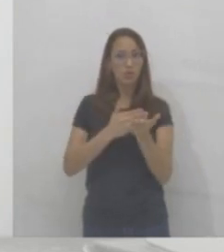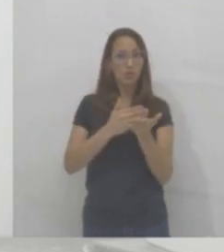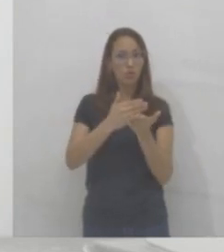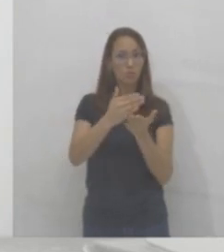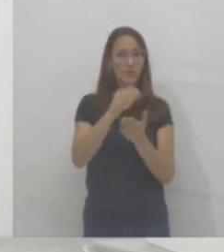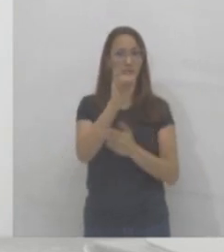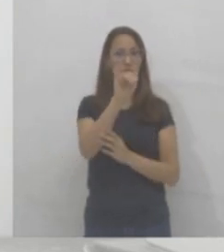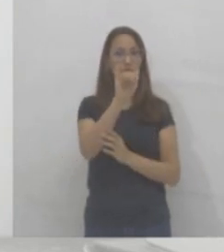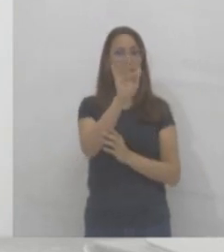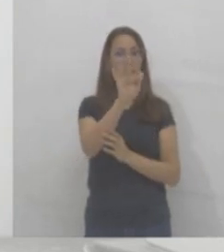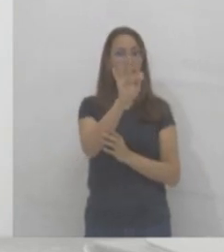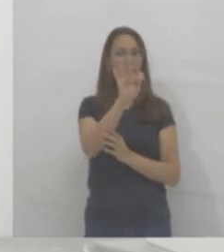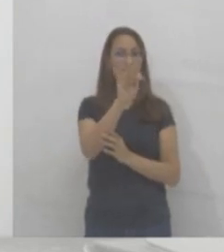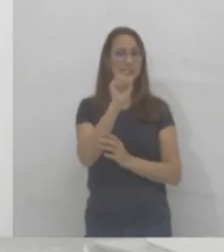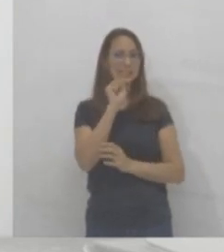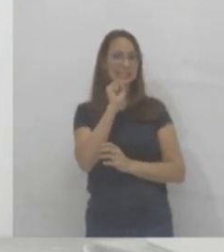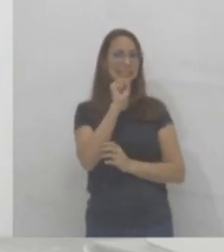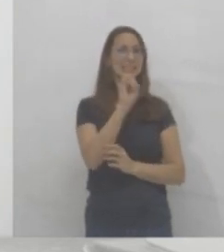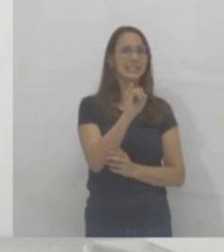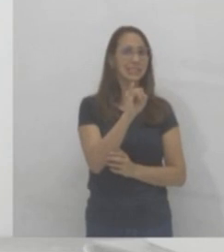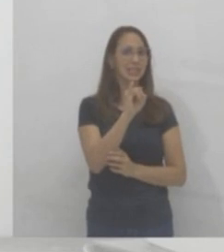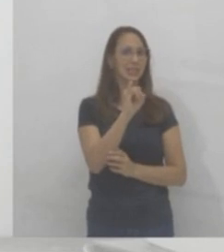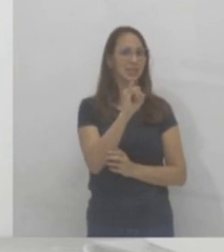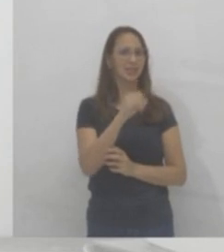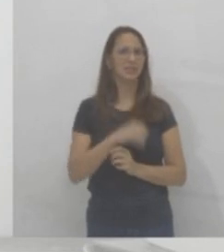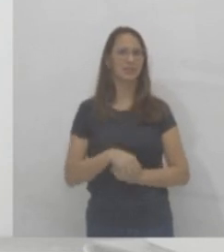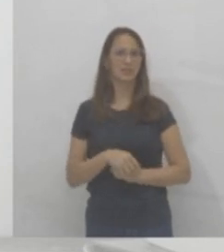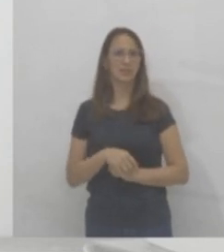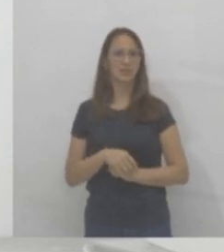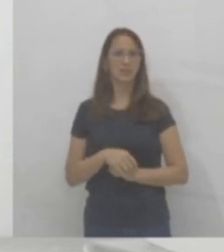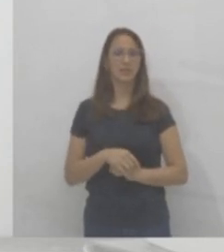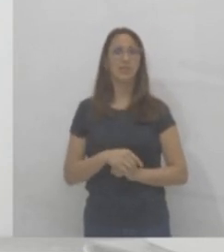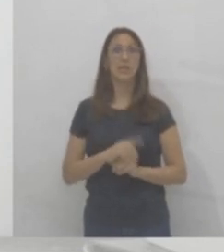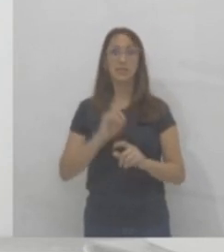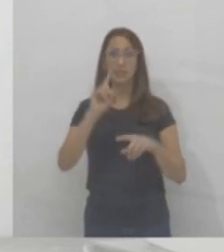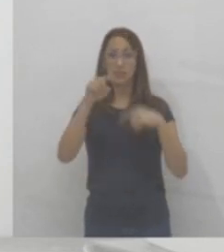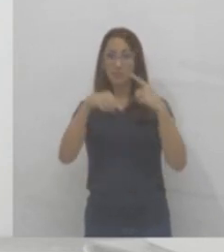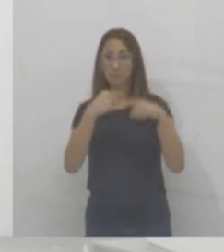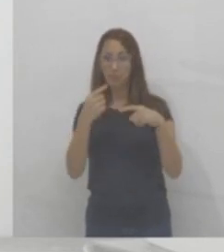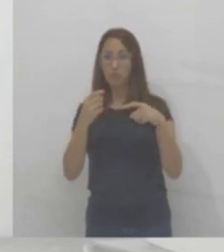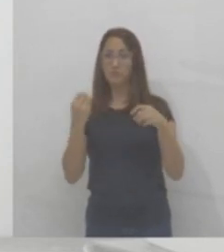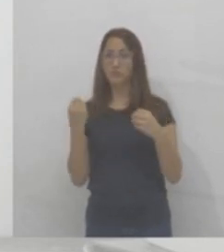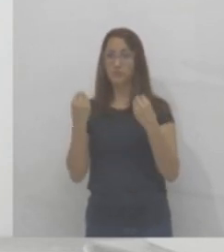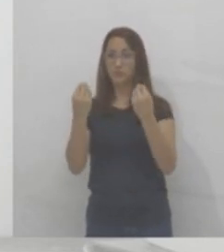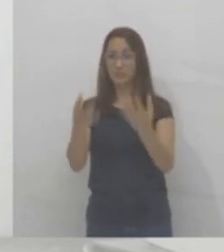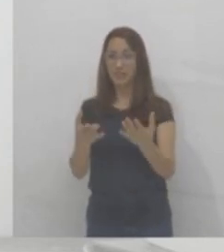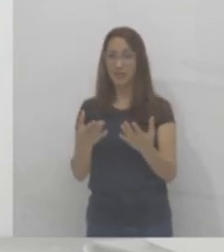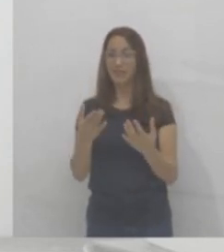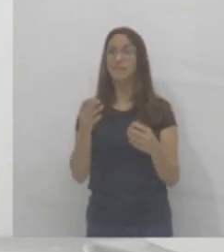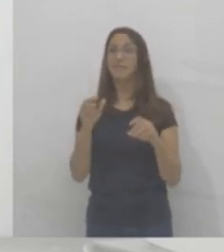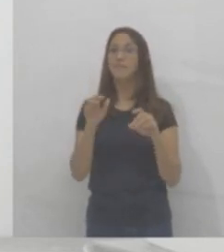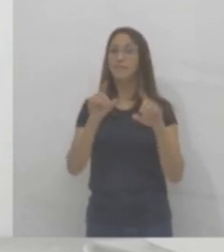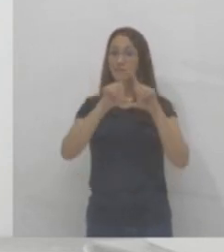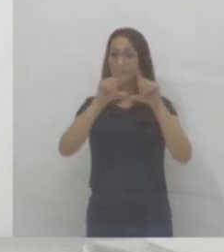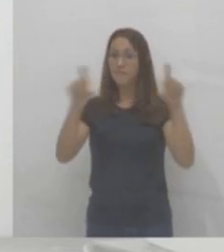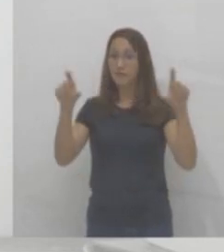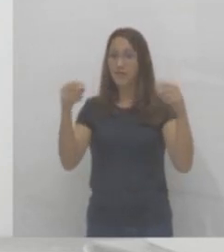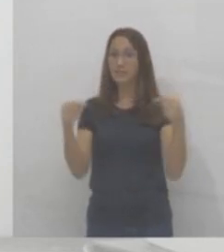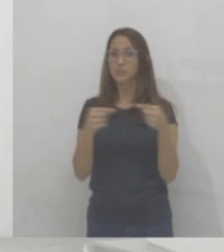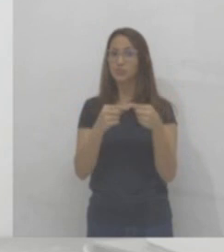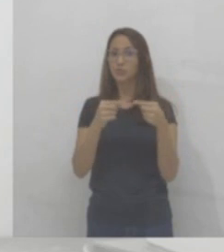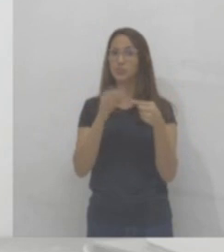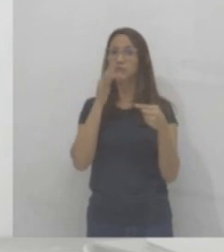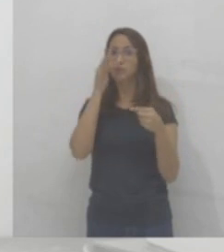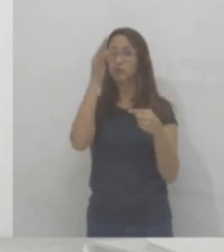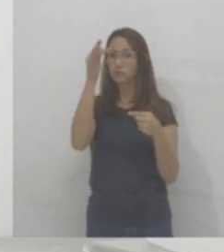condições no presente. E agora eu vou dar para vocês 3 frases no futuro. Essas 3 frases são resultados ou